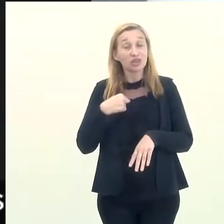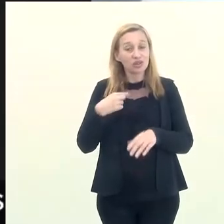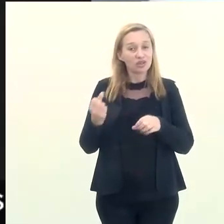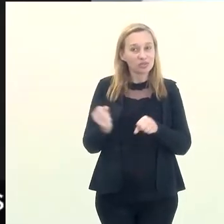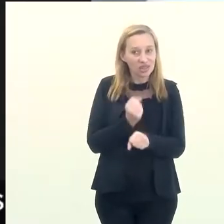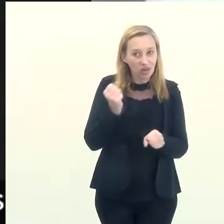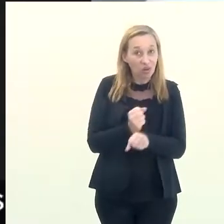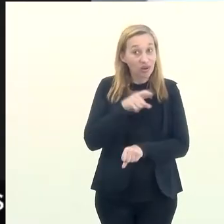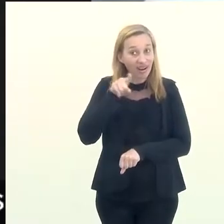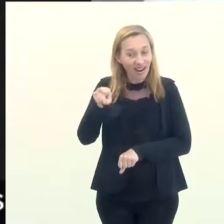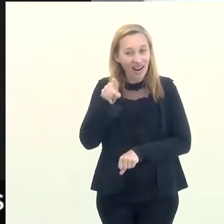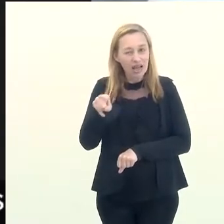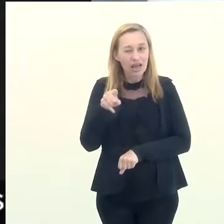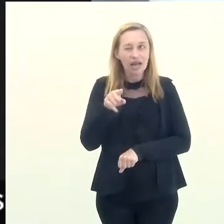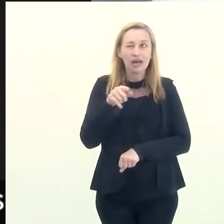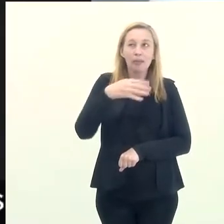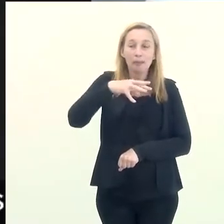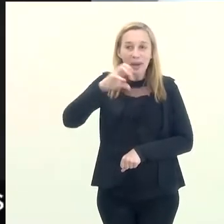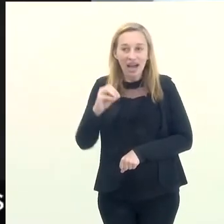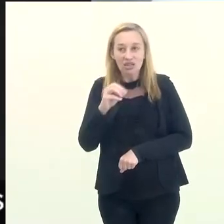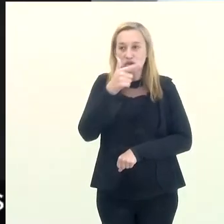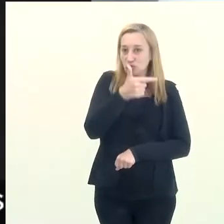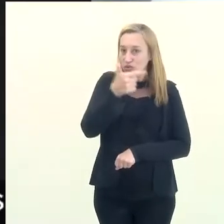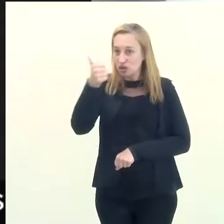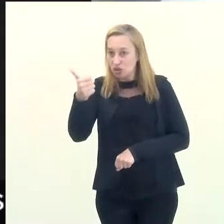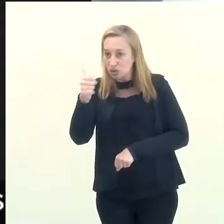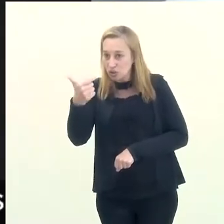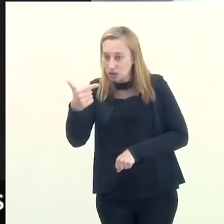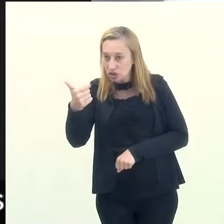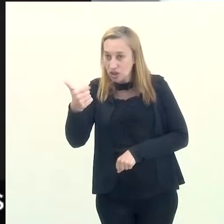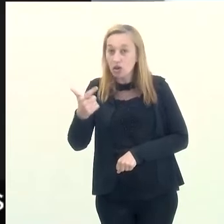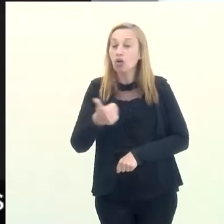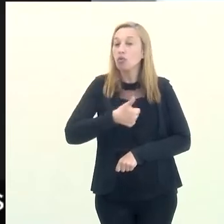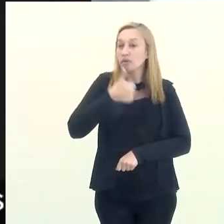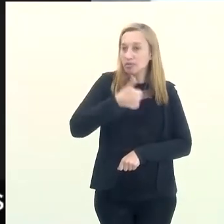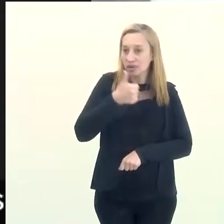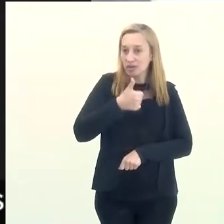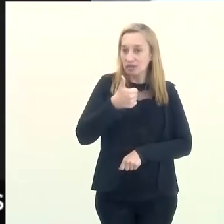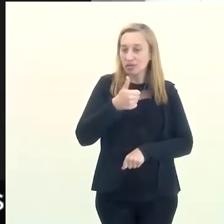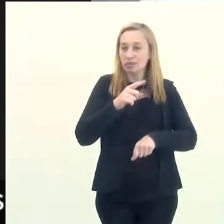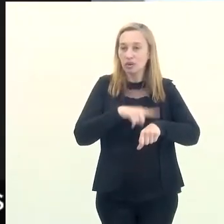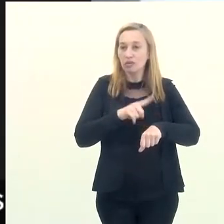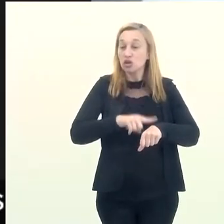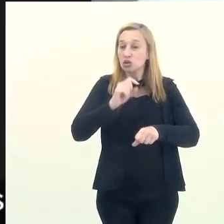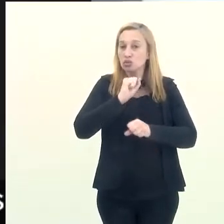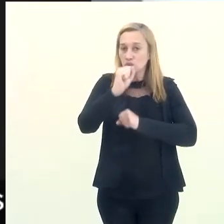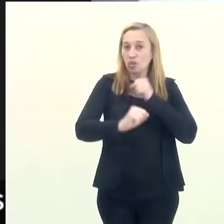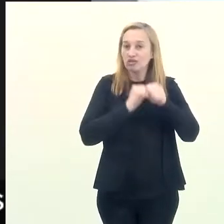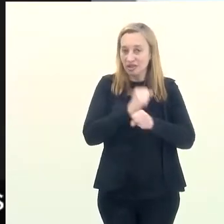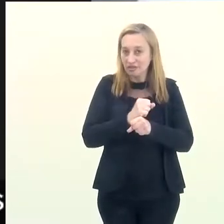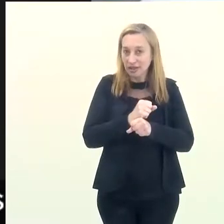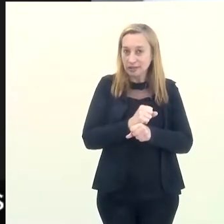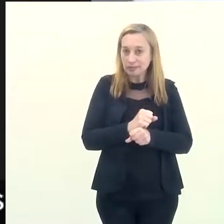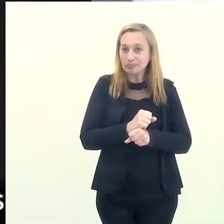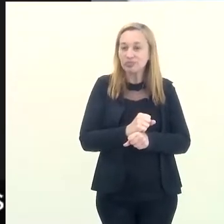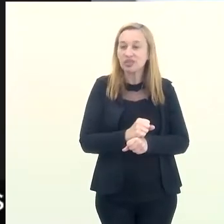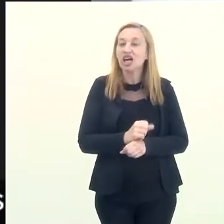nós estamos em obra lá, é março de 2022, portanto, o primeiro semestre do próximo